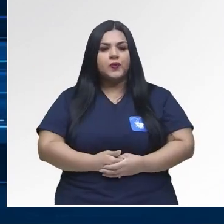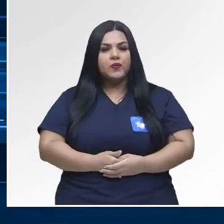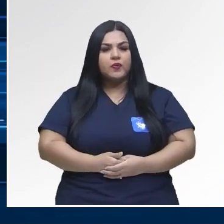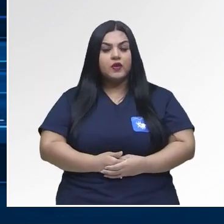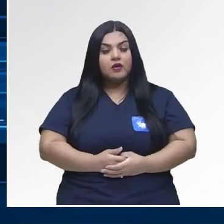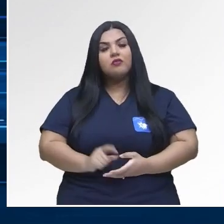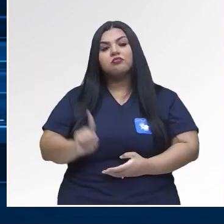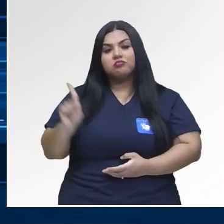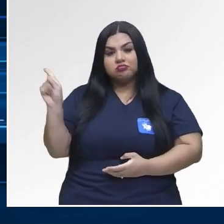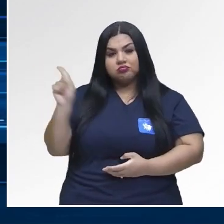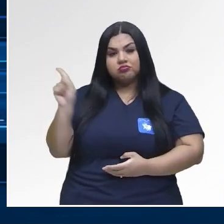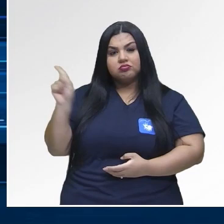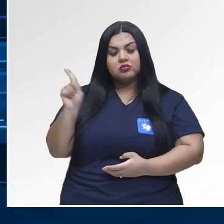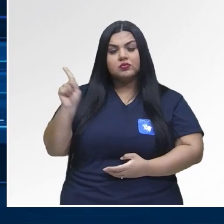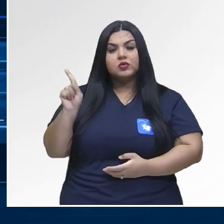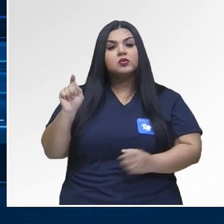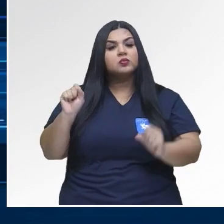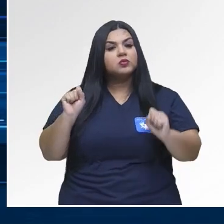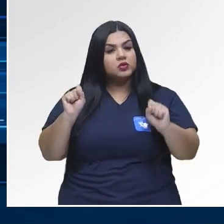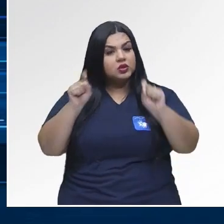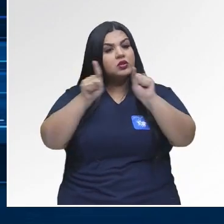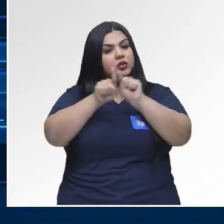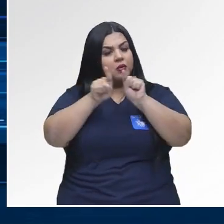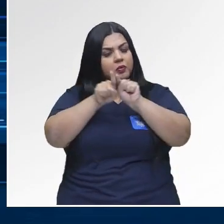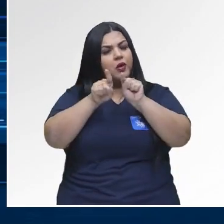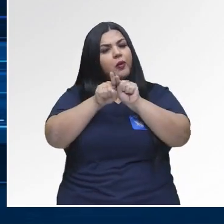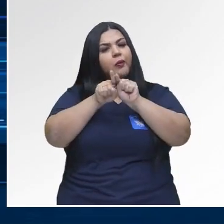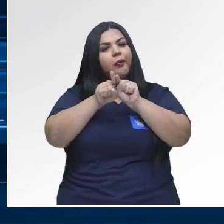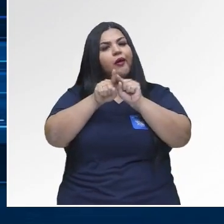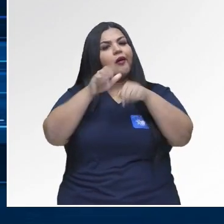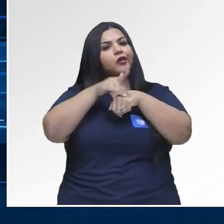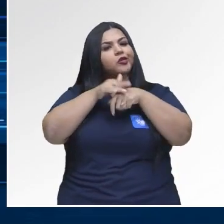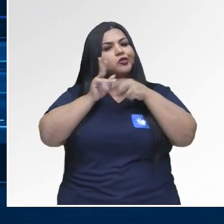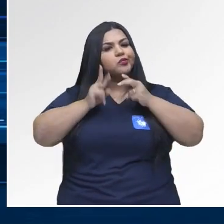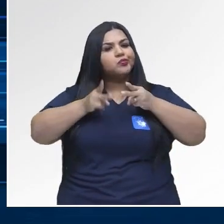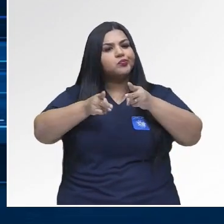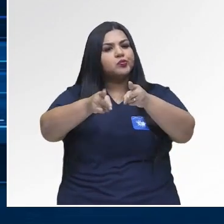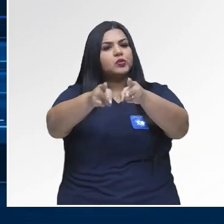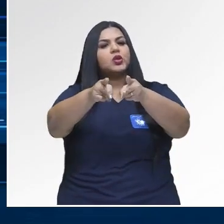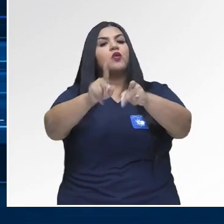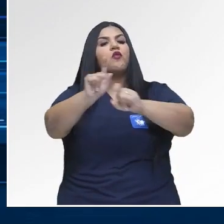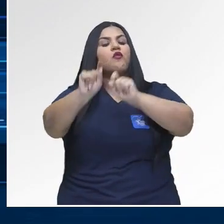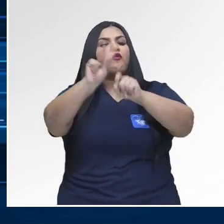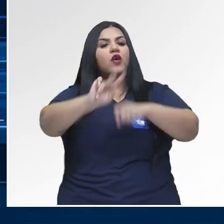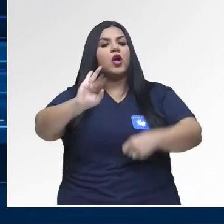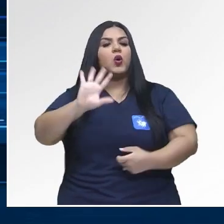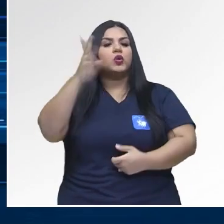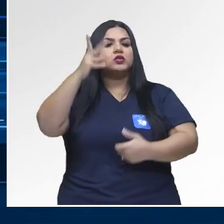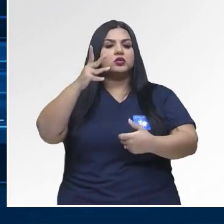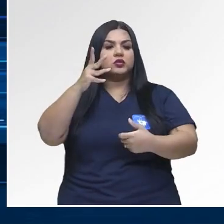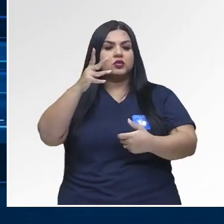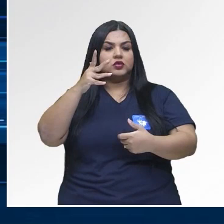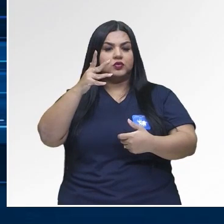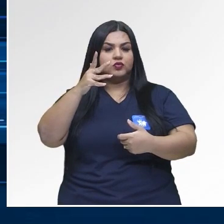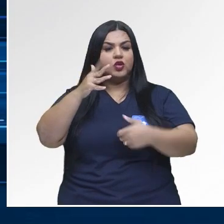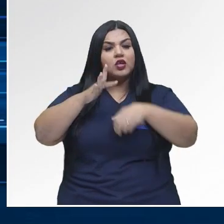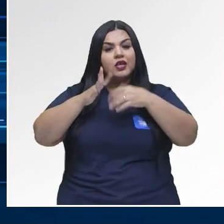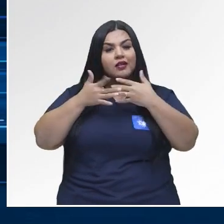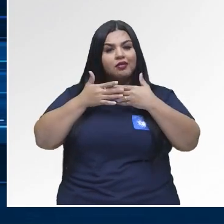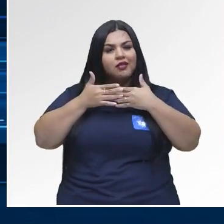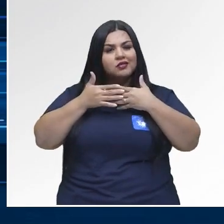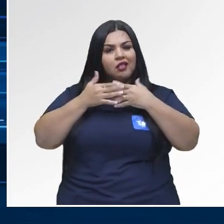Essa enfisema pulmonar, ela também é uma doença crônica, que vai acontecer o quê? A destruição dos